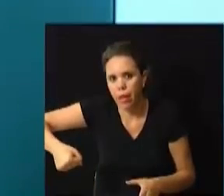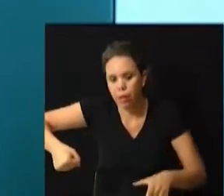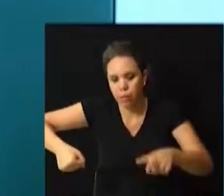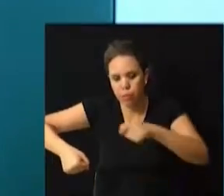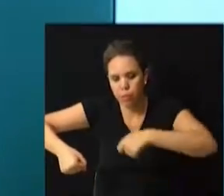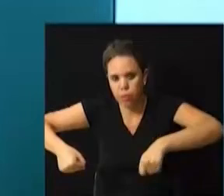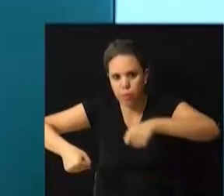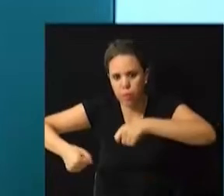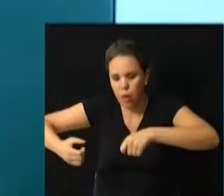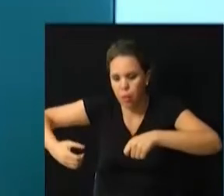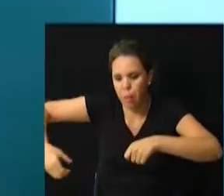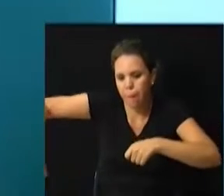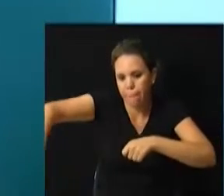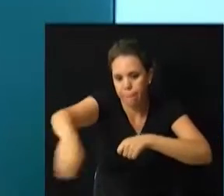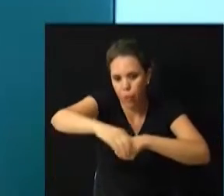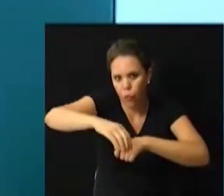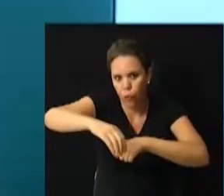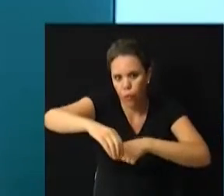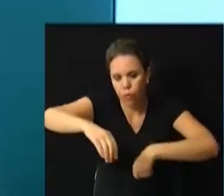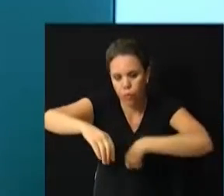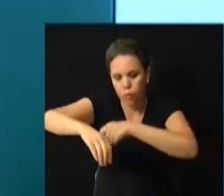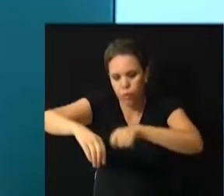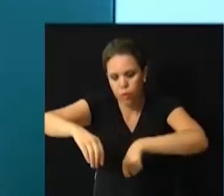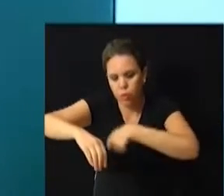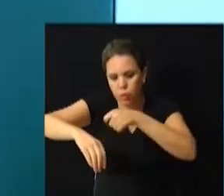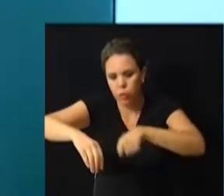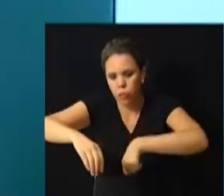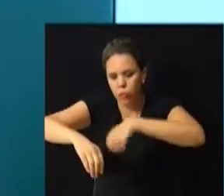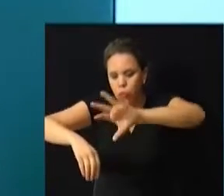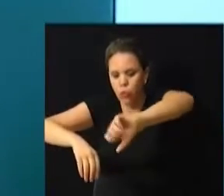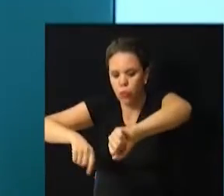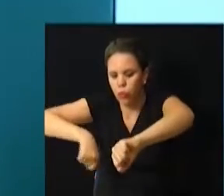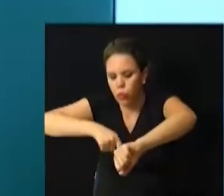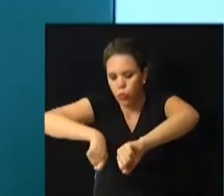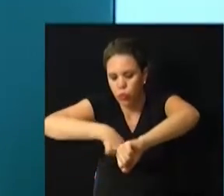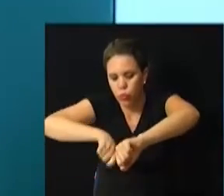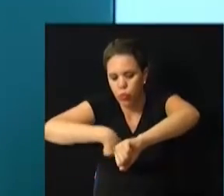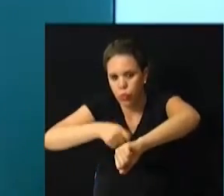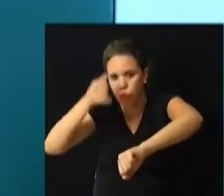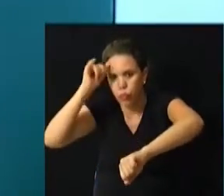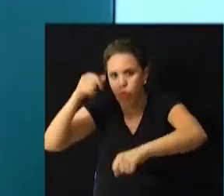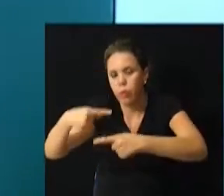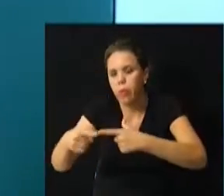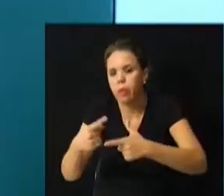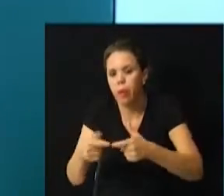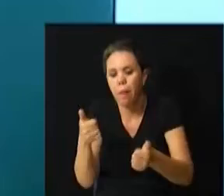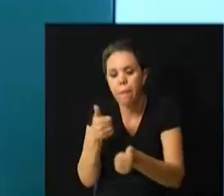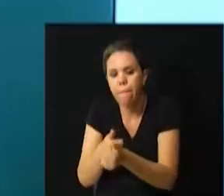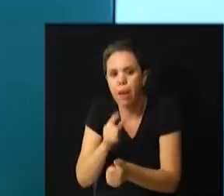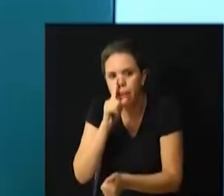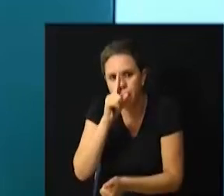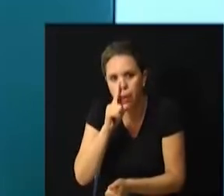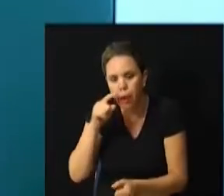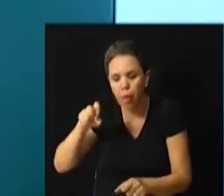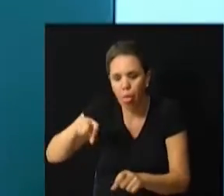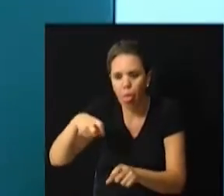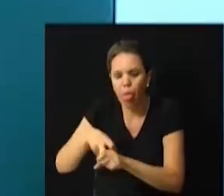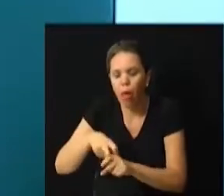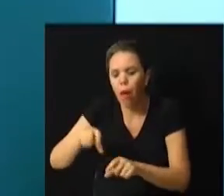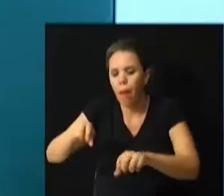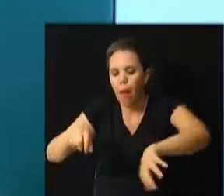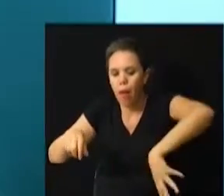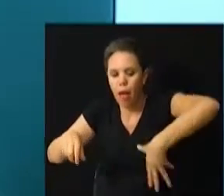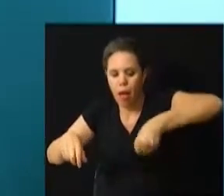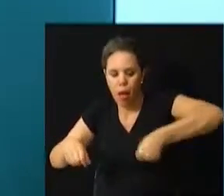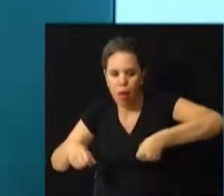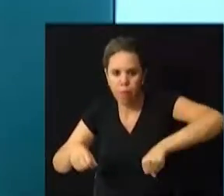para o fundo e fazer a cocção sempre na parte de trás do fogão, para evitar que a criança chegue perto,